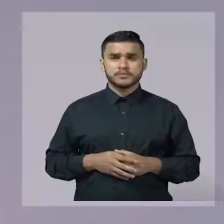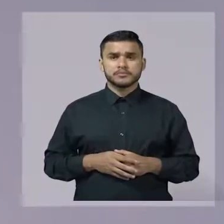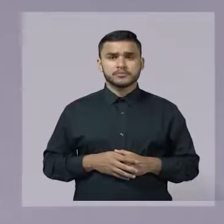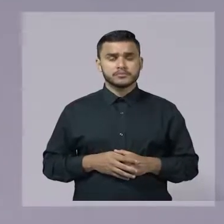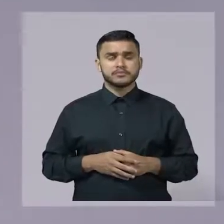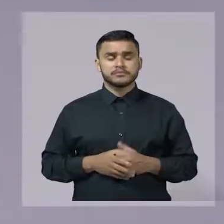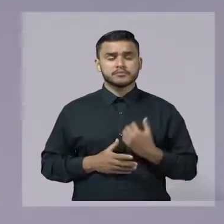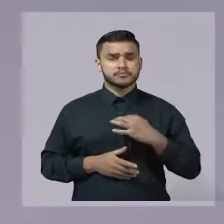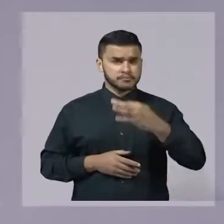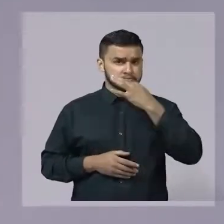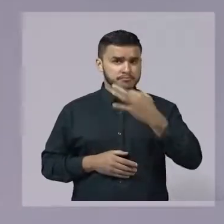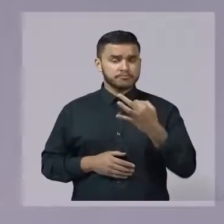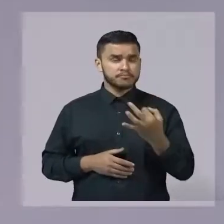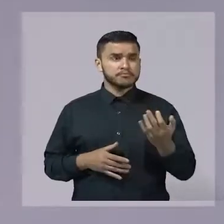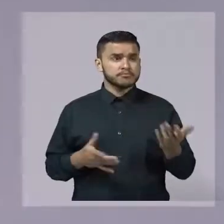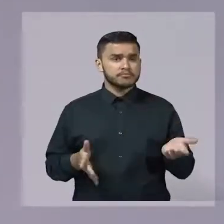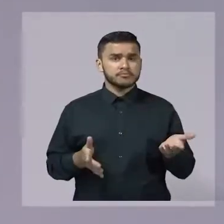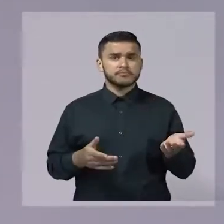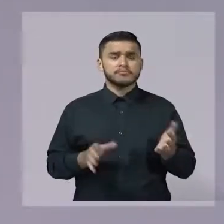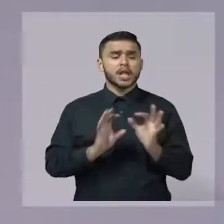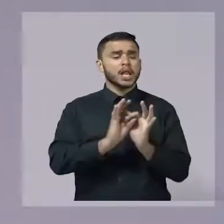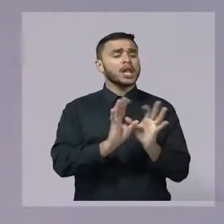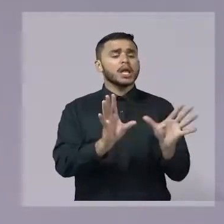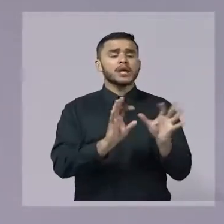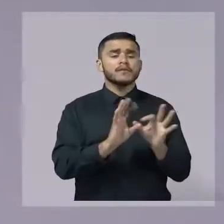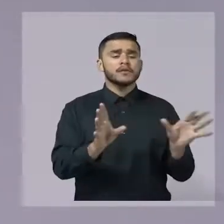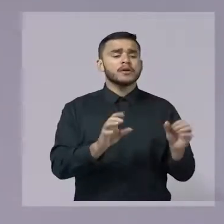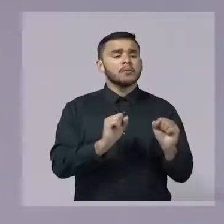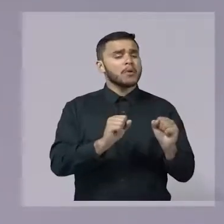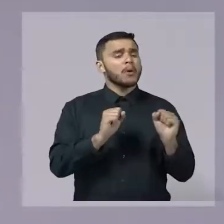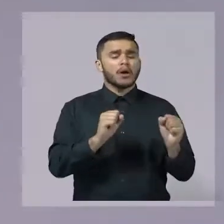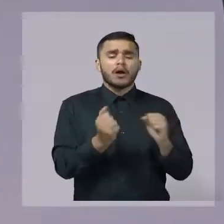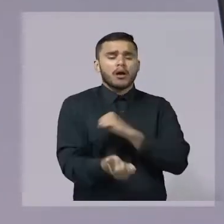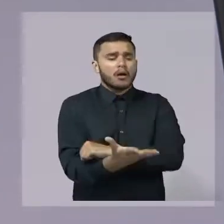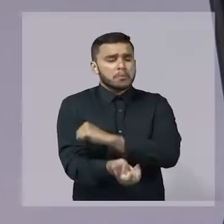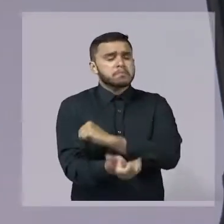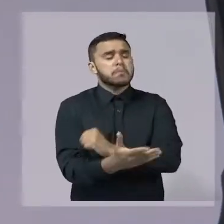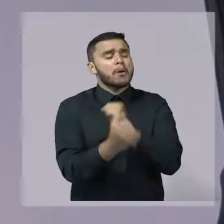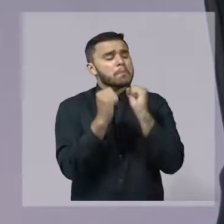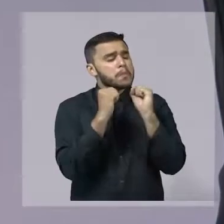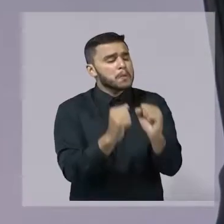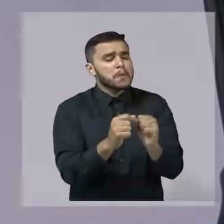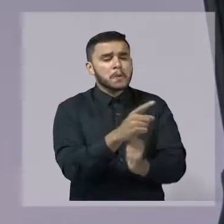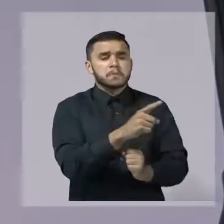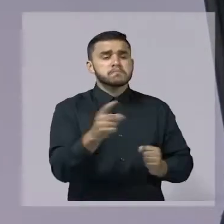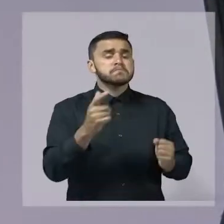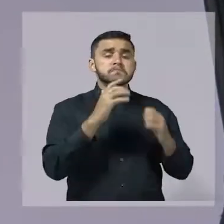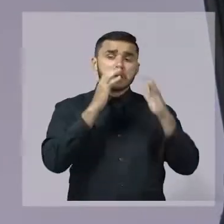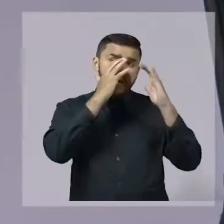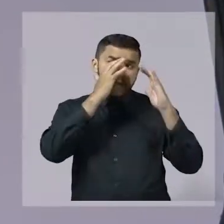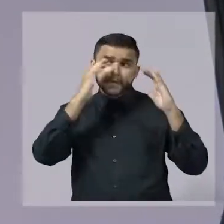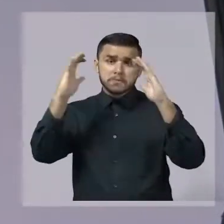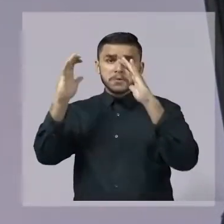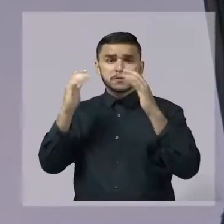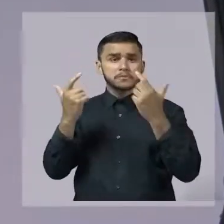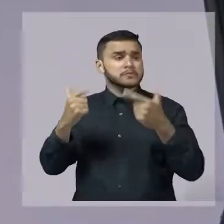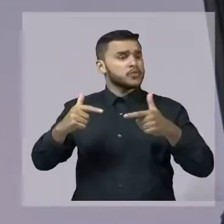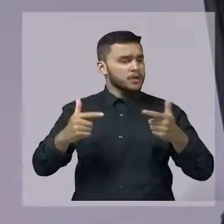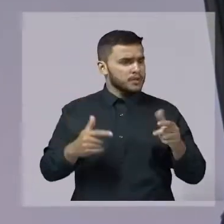dizer que é uma anarquia legalizada, porque o